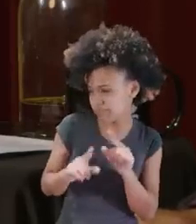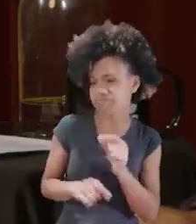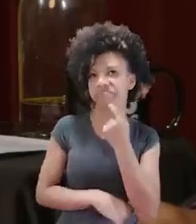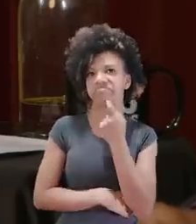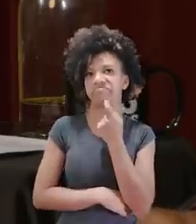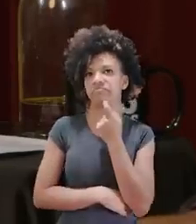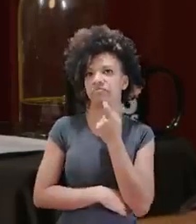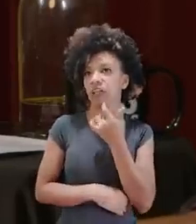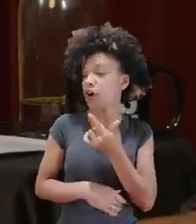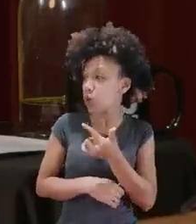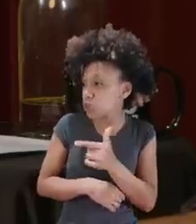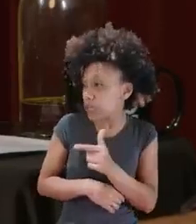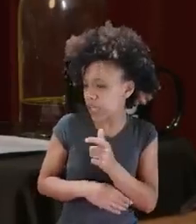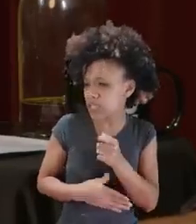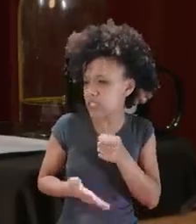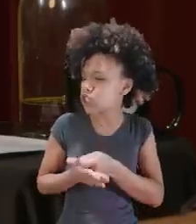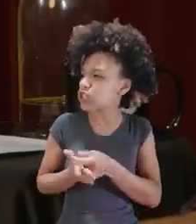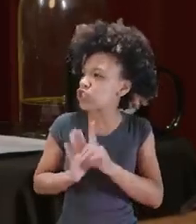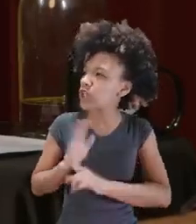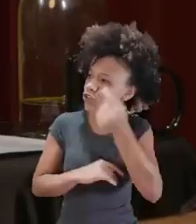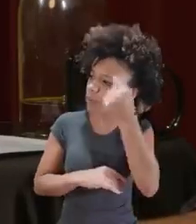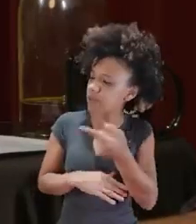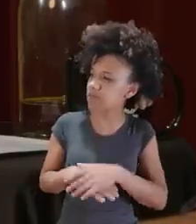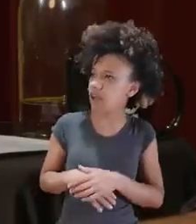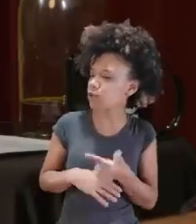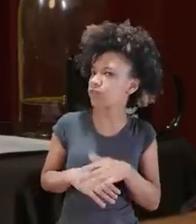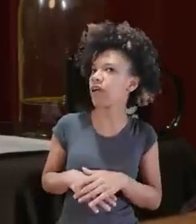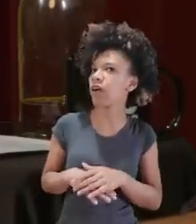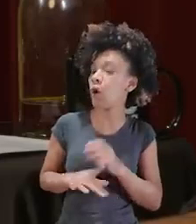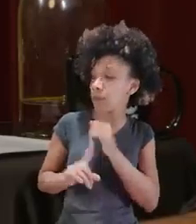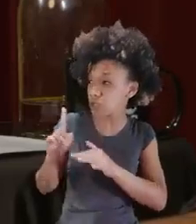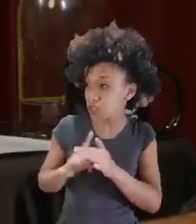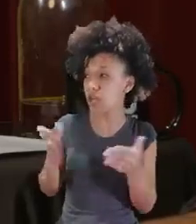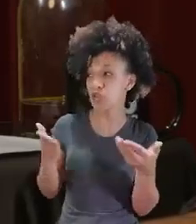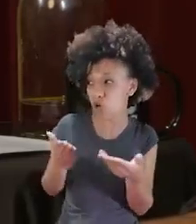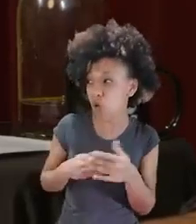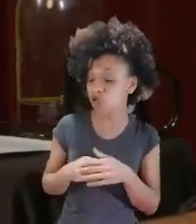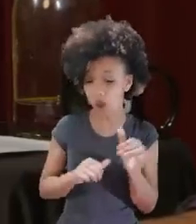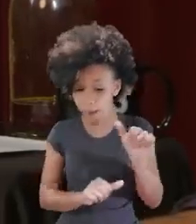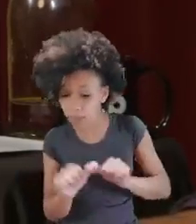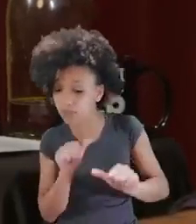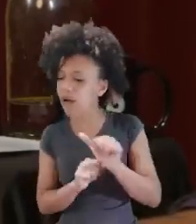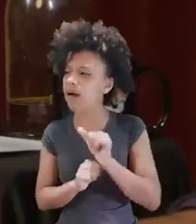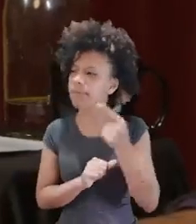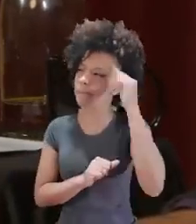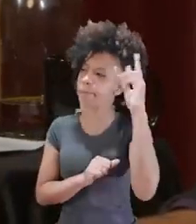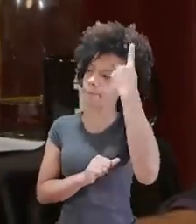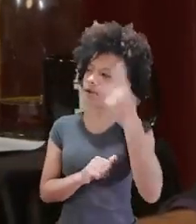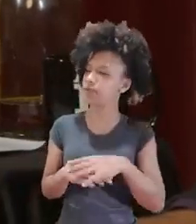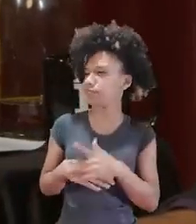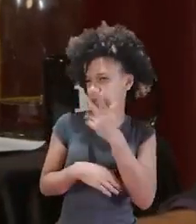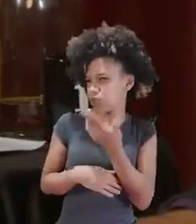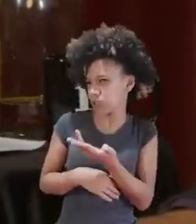das críticas assim é por você não ter esse direito de pensar e tal numa sociedade que hoje tá mudado